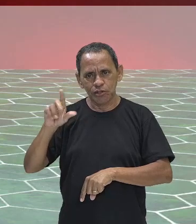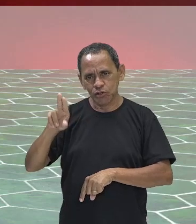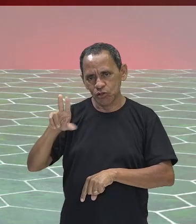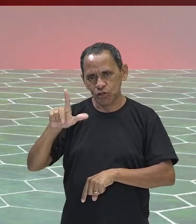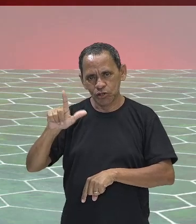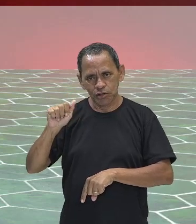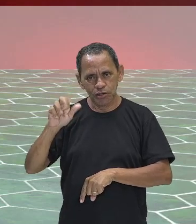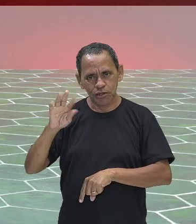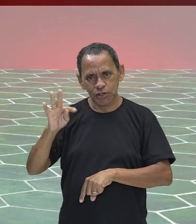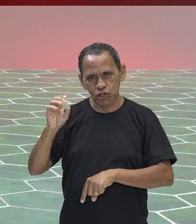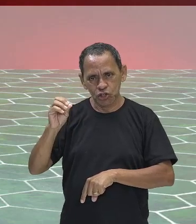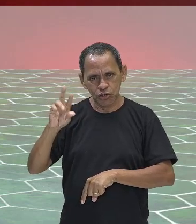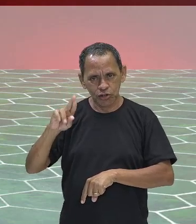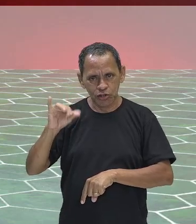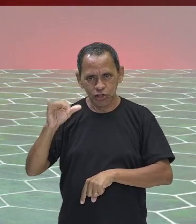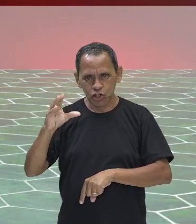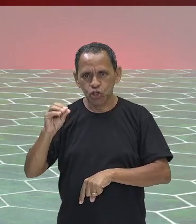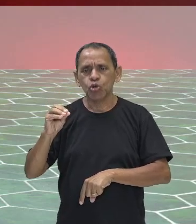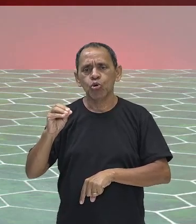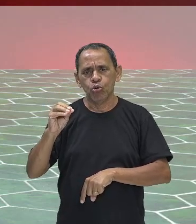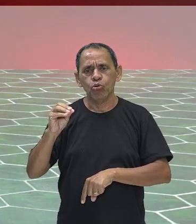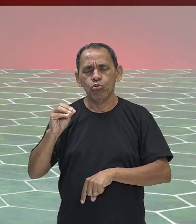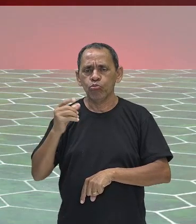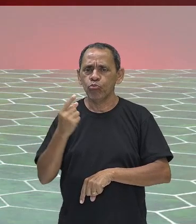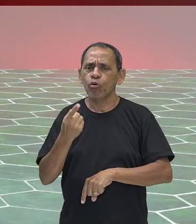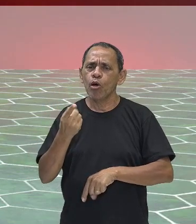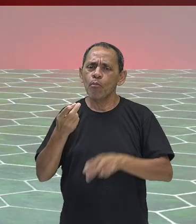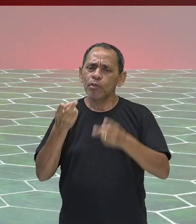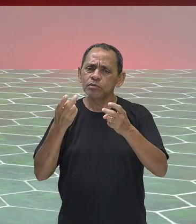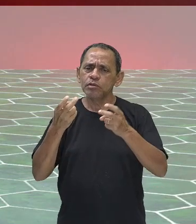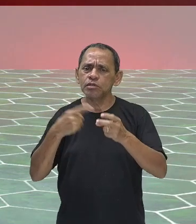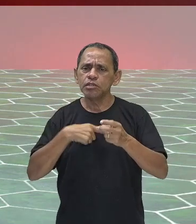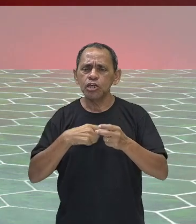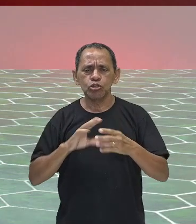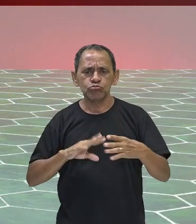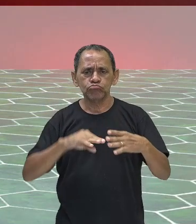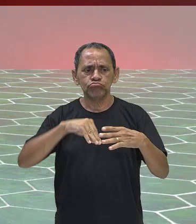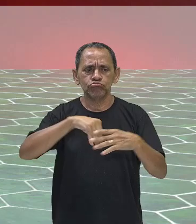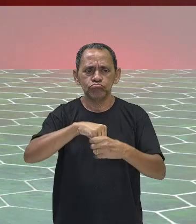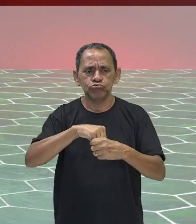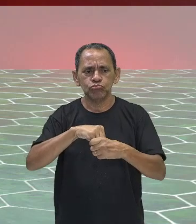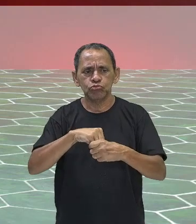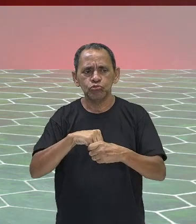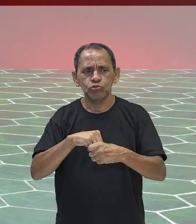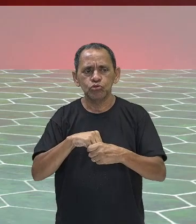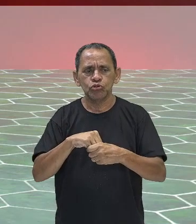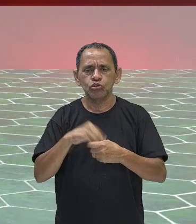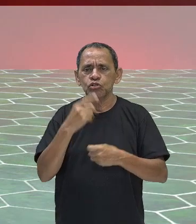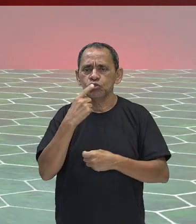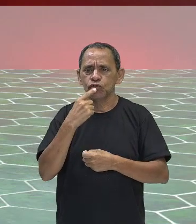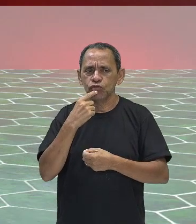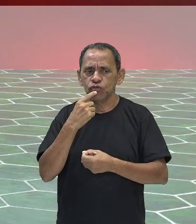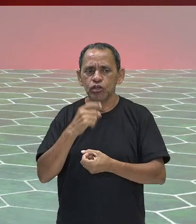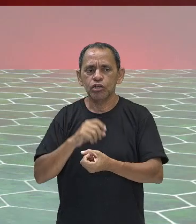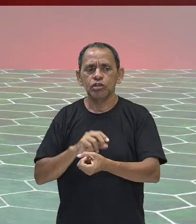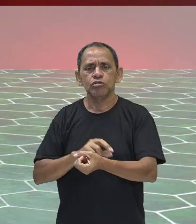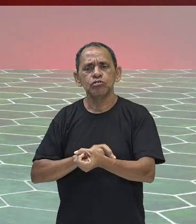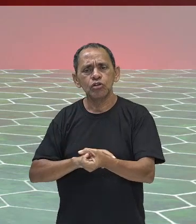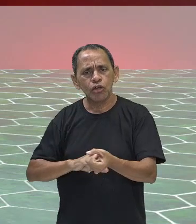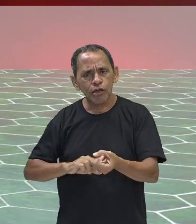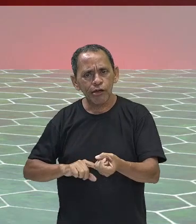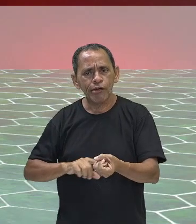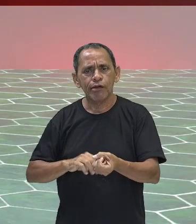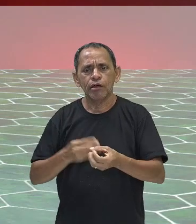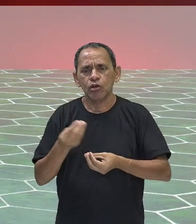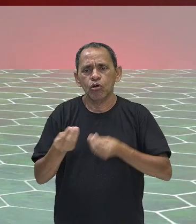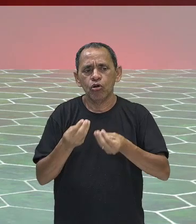aqui, um conjunto de hemácias e também tenho aqui, atrás, como